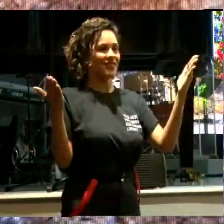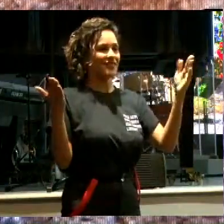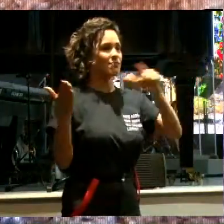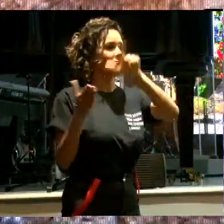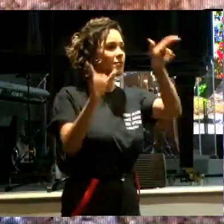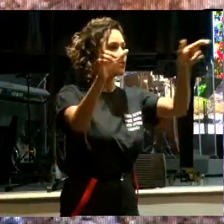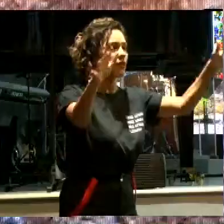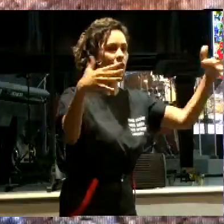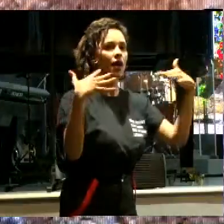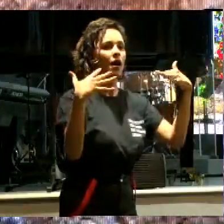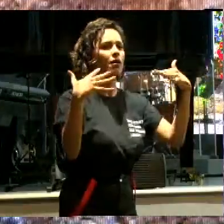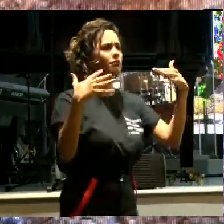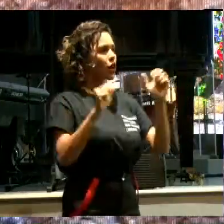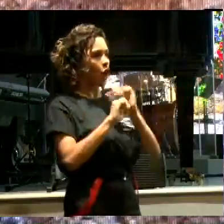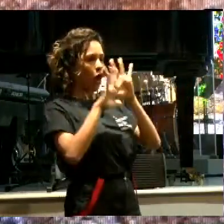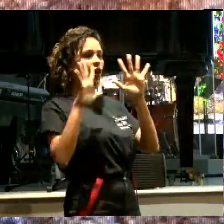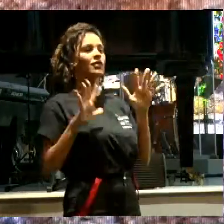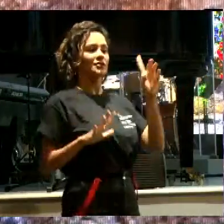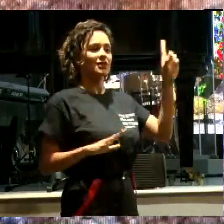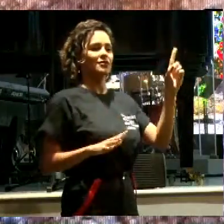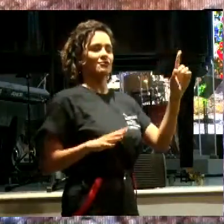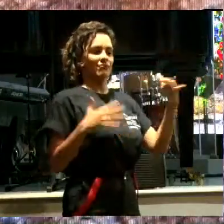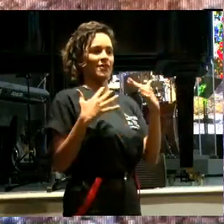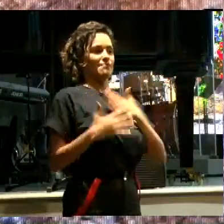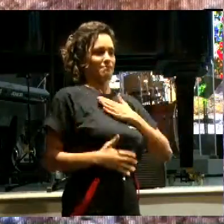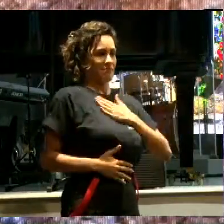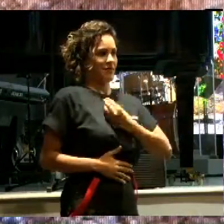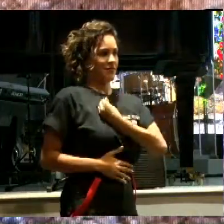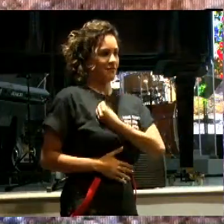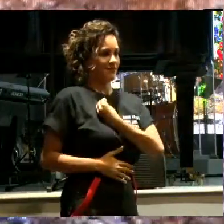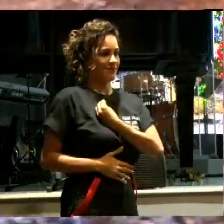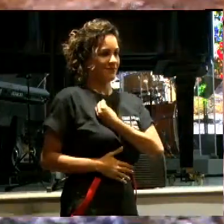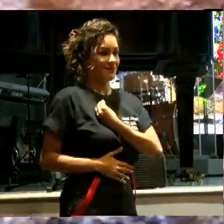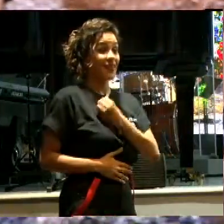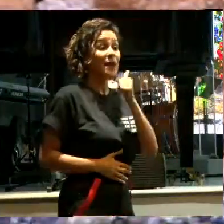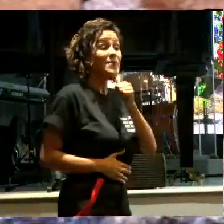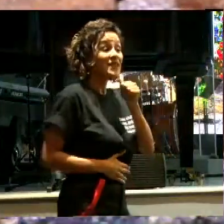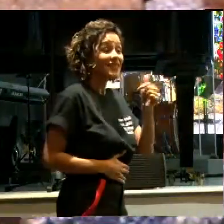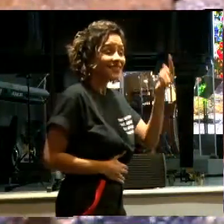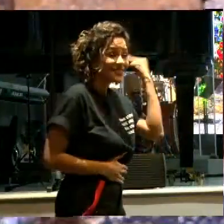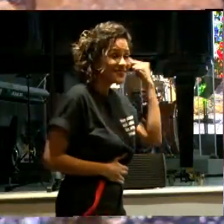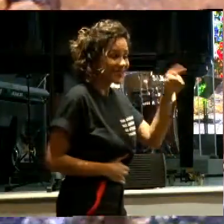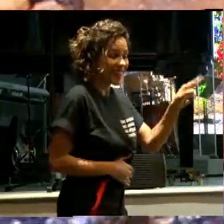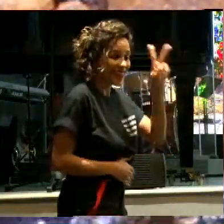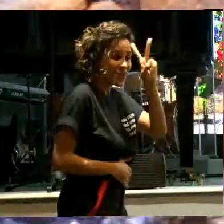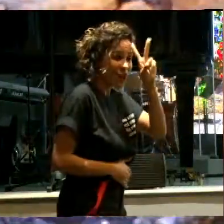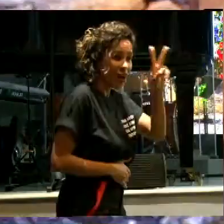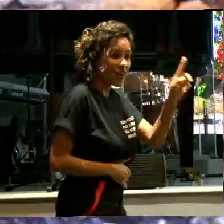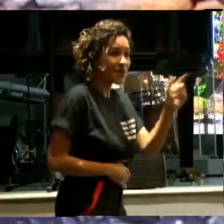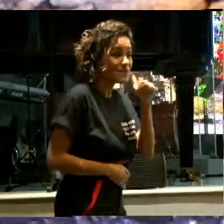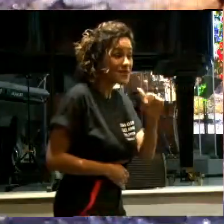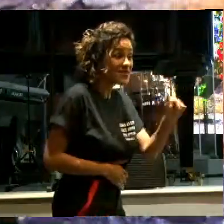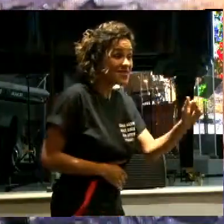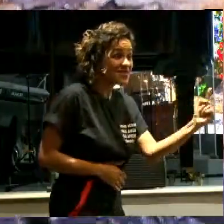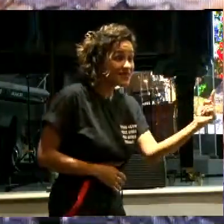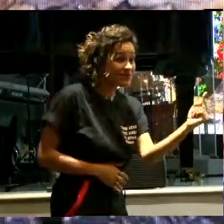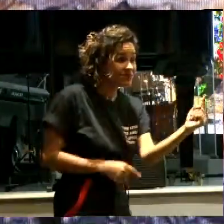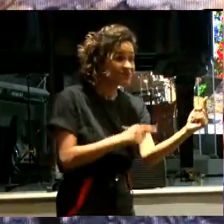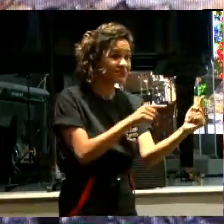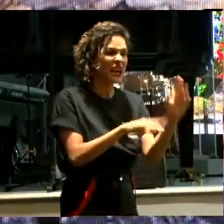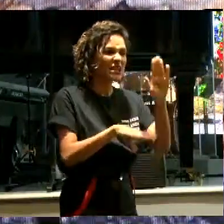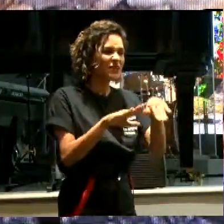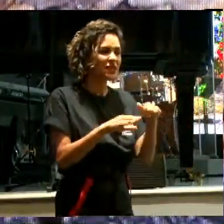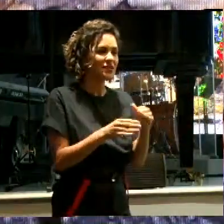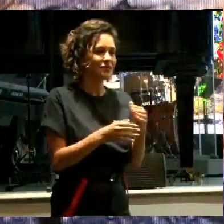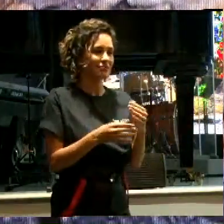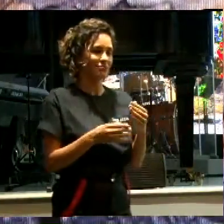Deus. E aquela menina, ela tinha o corpo físico dela talvez